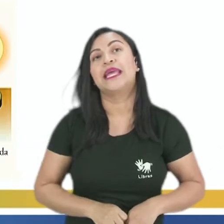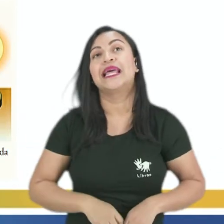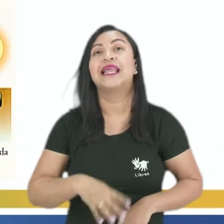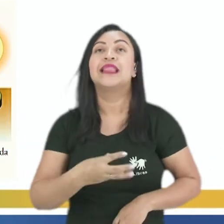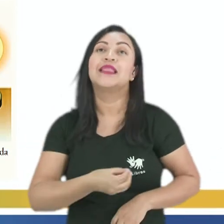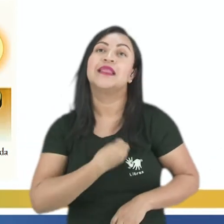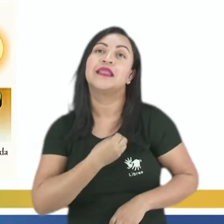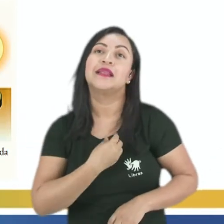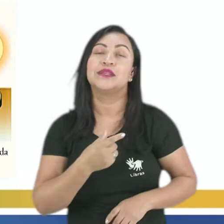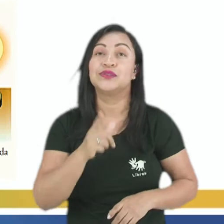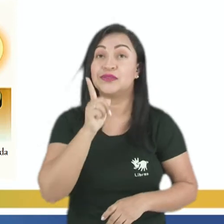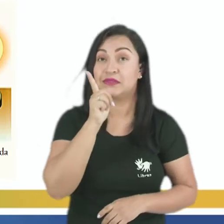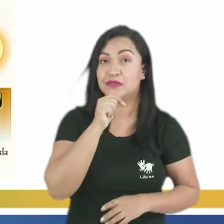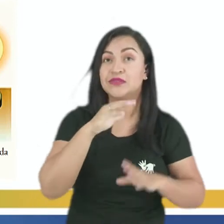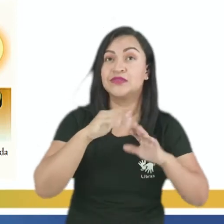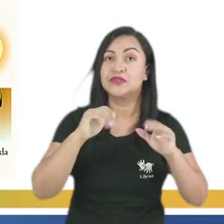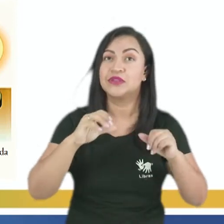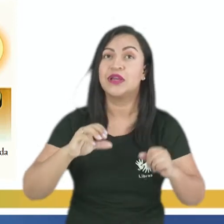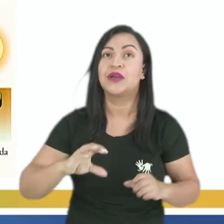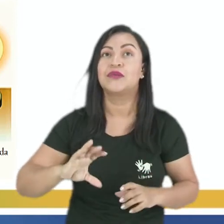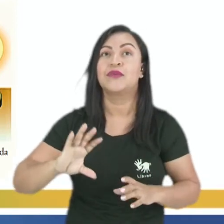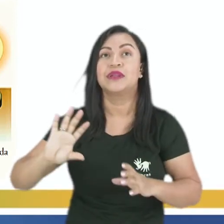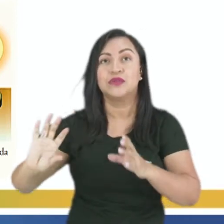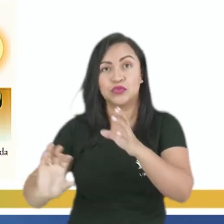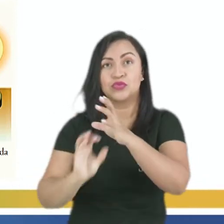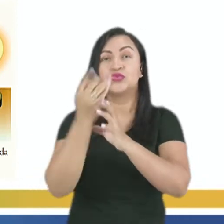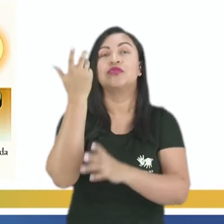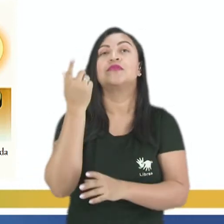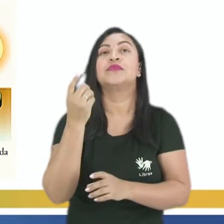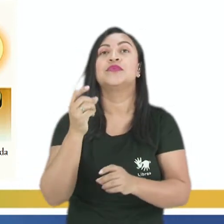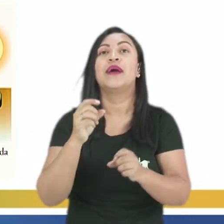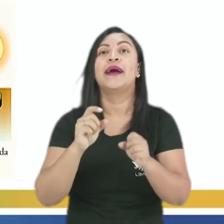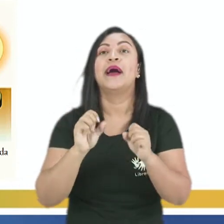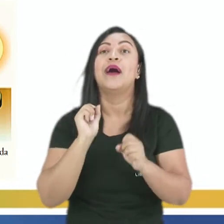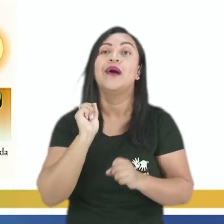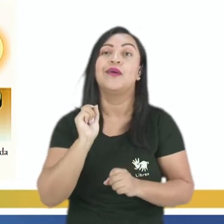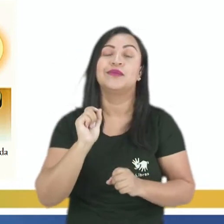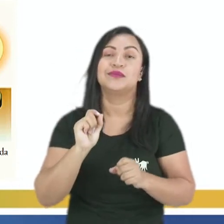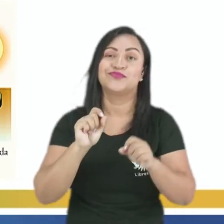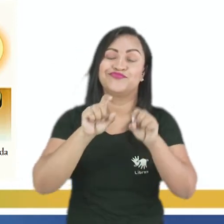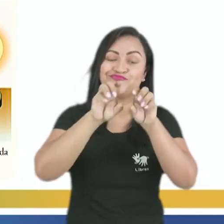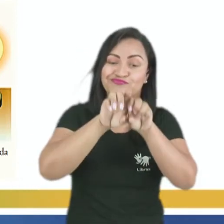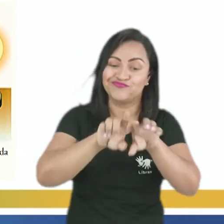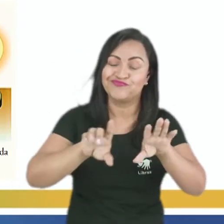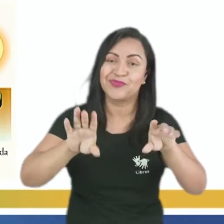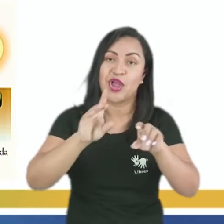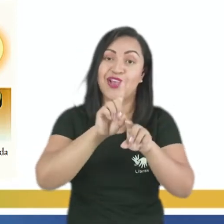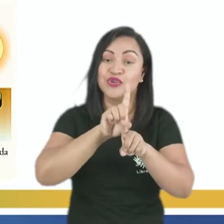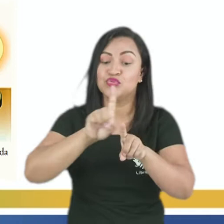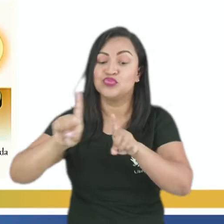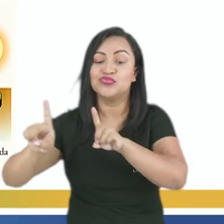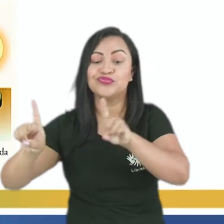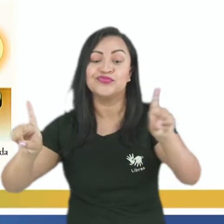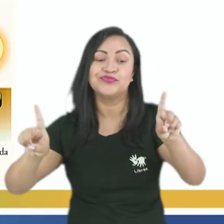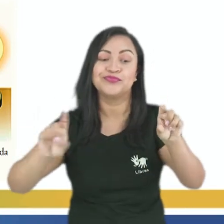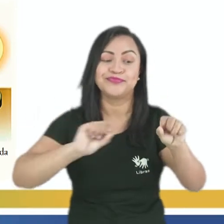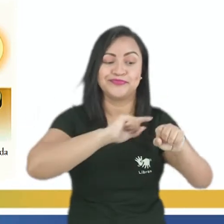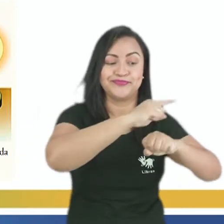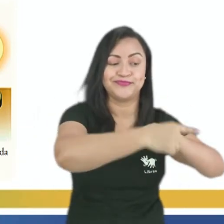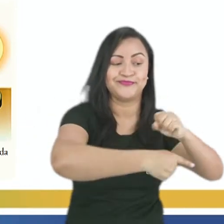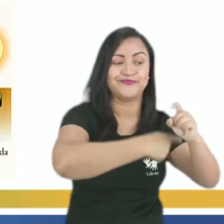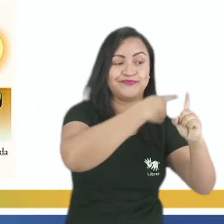ele sofre uma reação que nós chamamos de dissociação e vai formar um cátion e um ânion. Se a gente